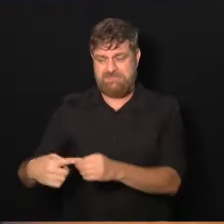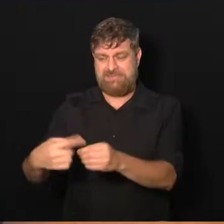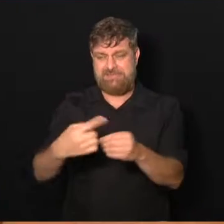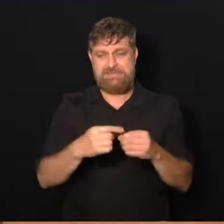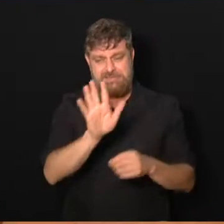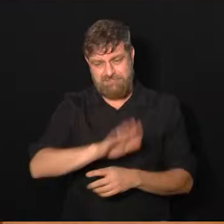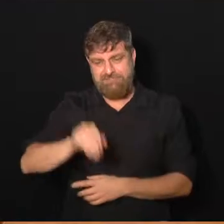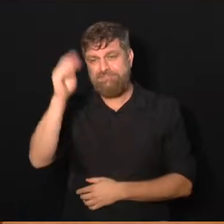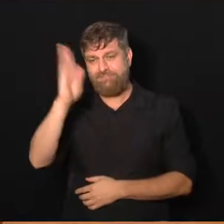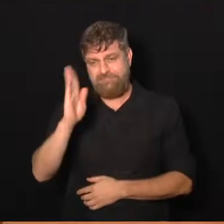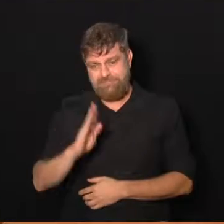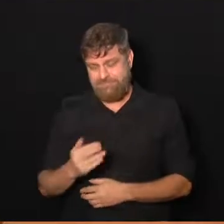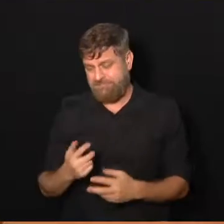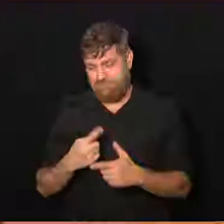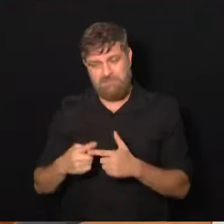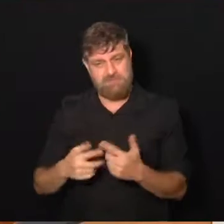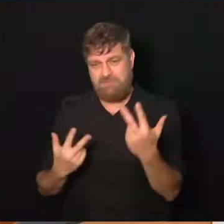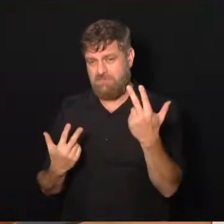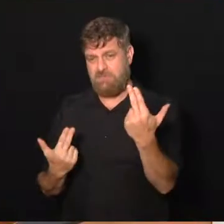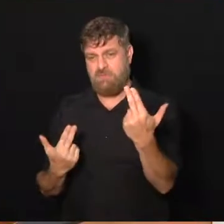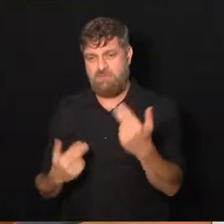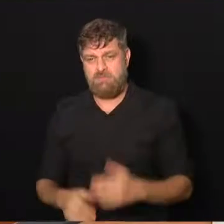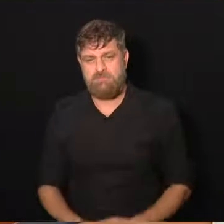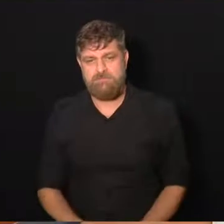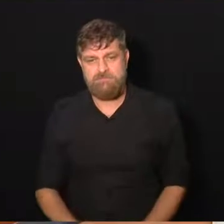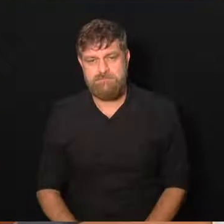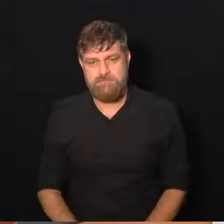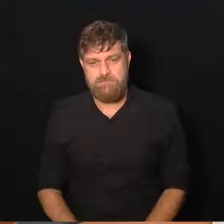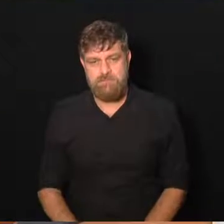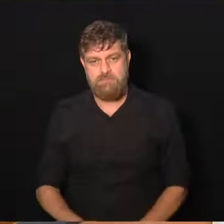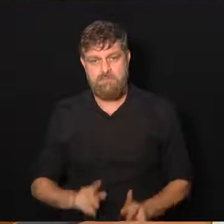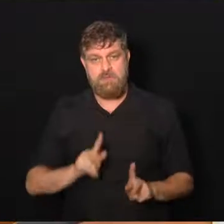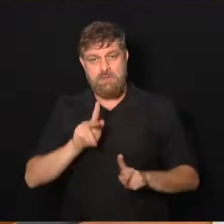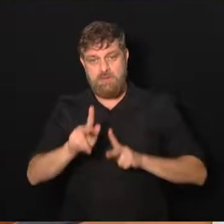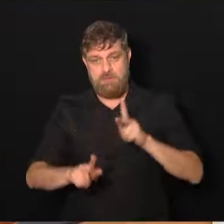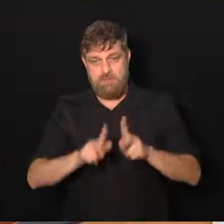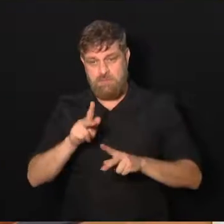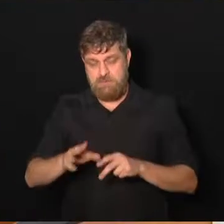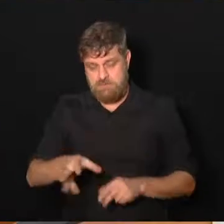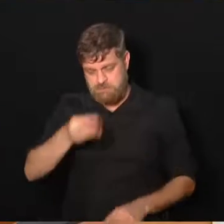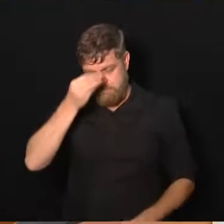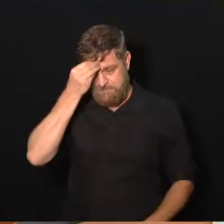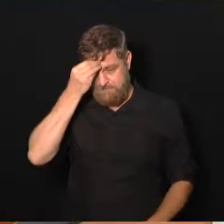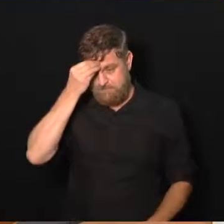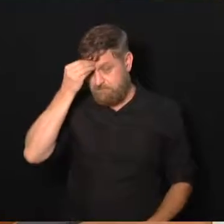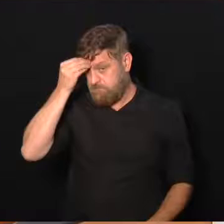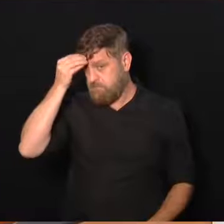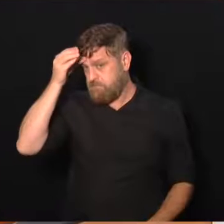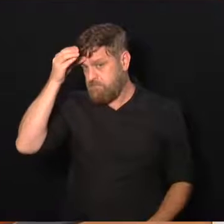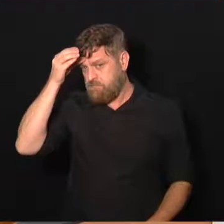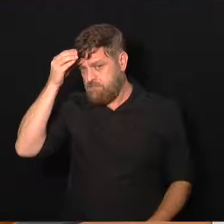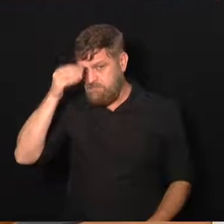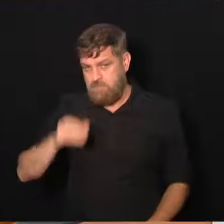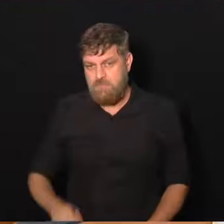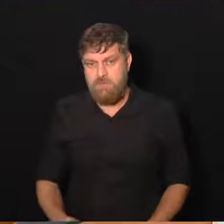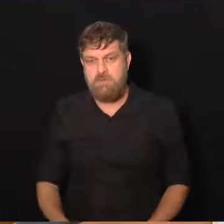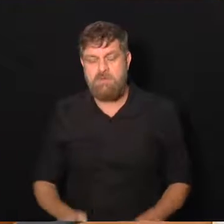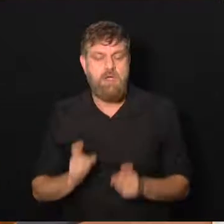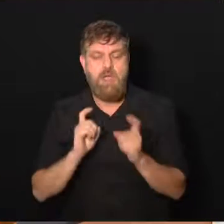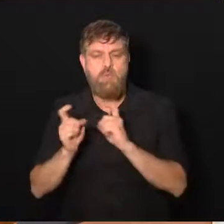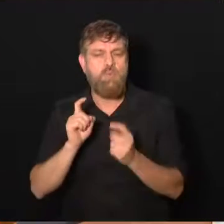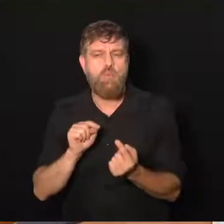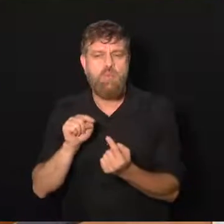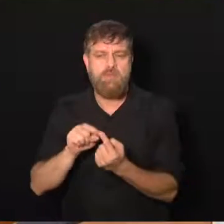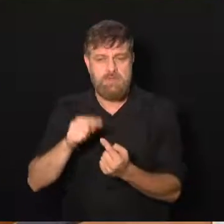Ok. Só para deixar a população ciente do início desta reunião,